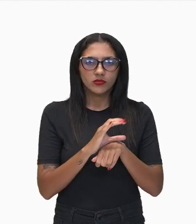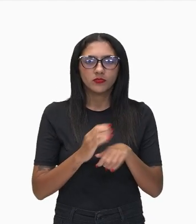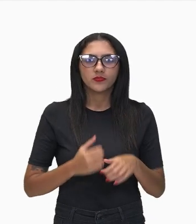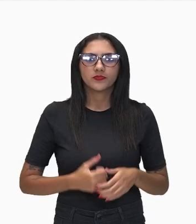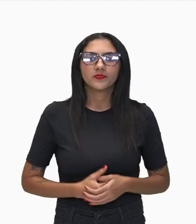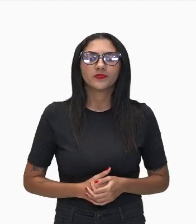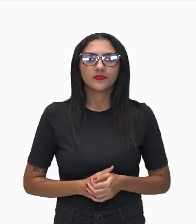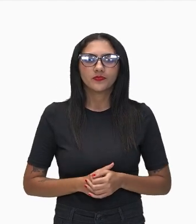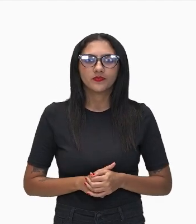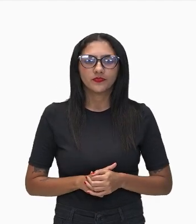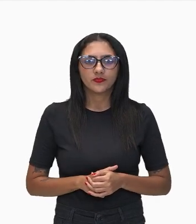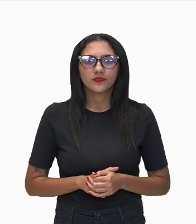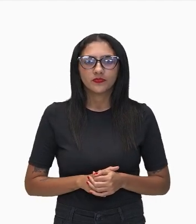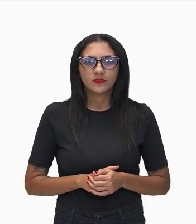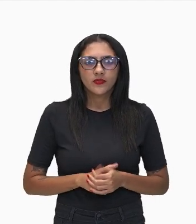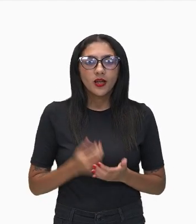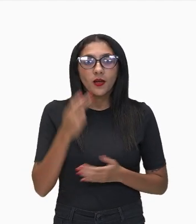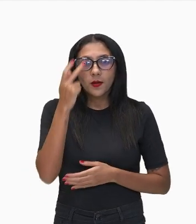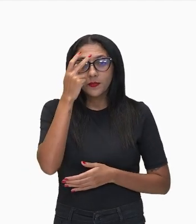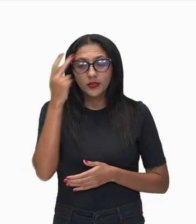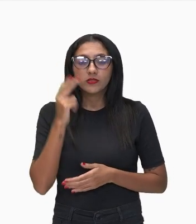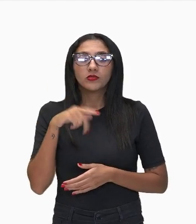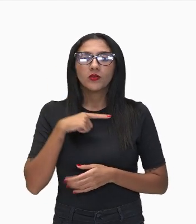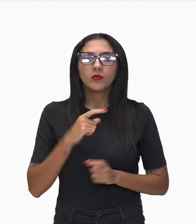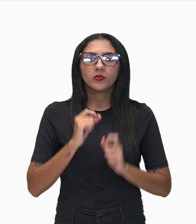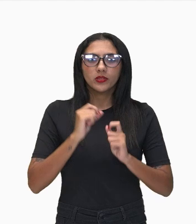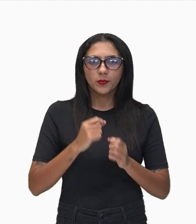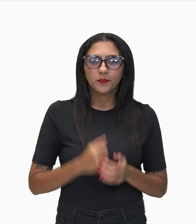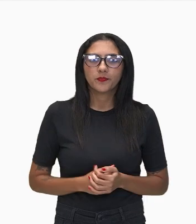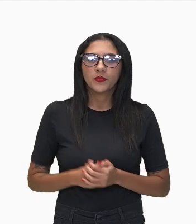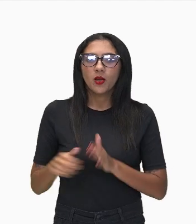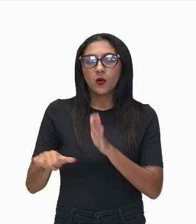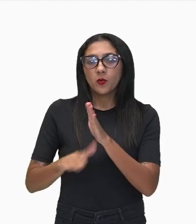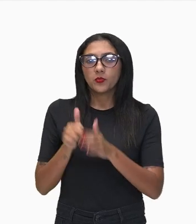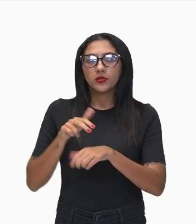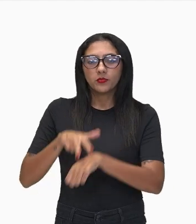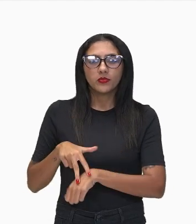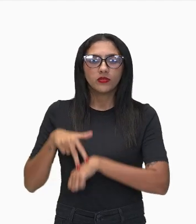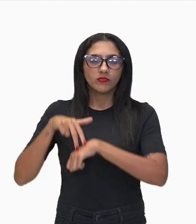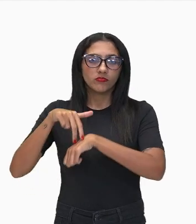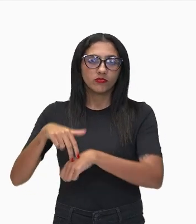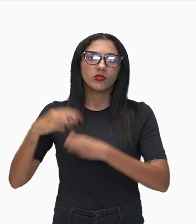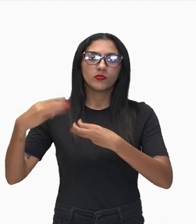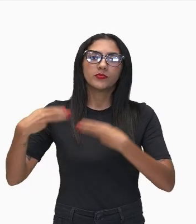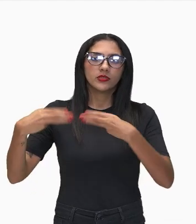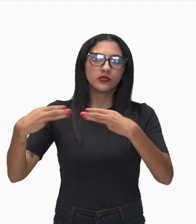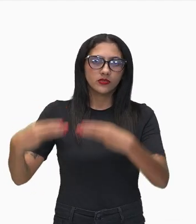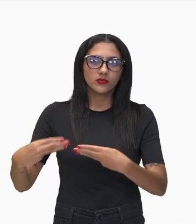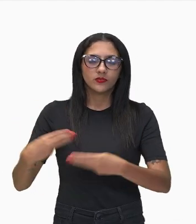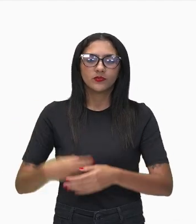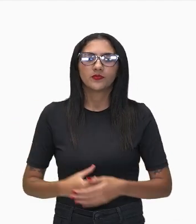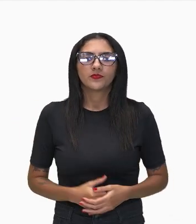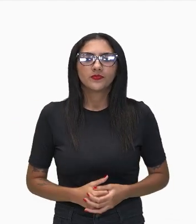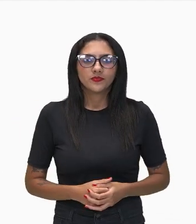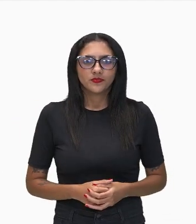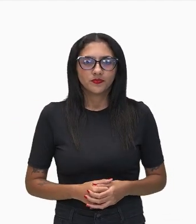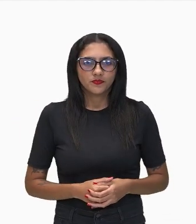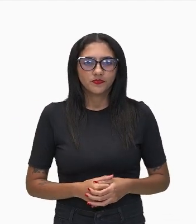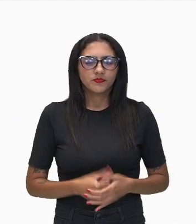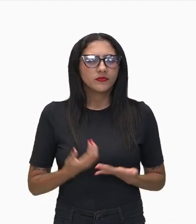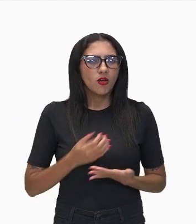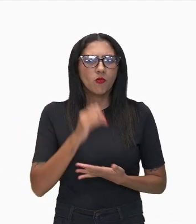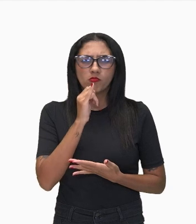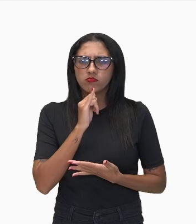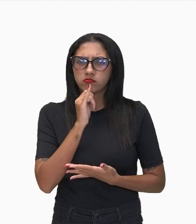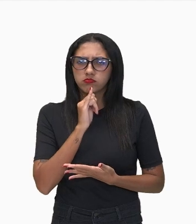Então, quem vai governar normalmente é o primeiro-ministro, que é o chefe de governo. E aí, como um exemplo